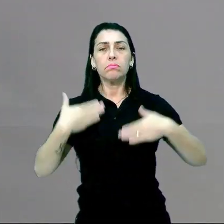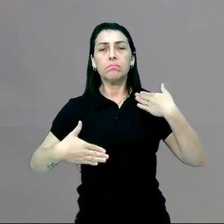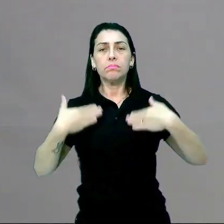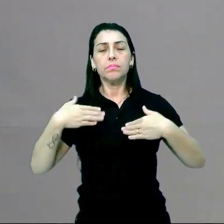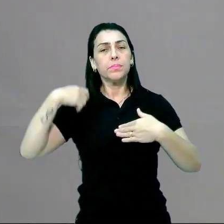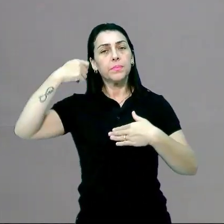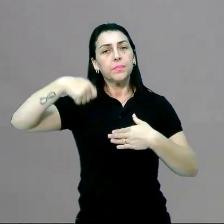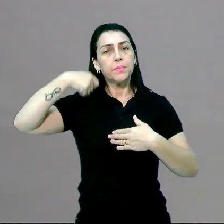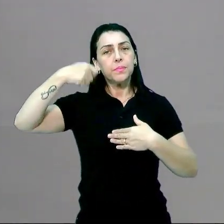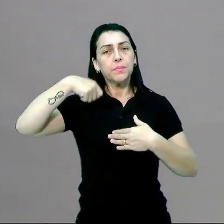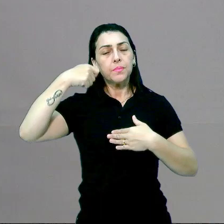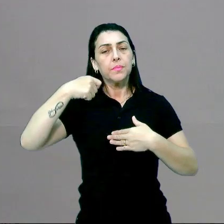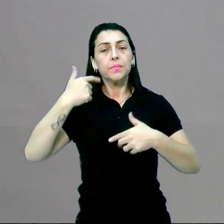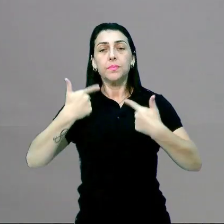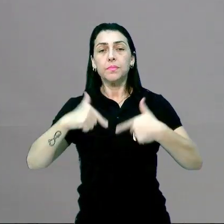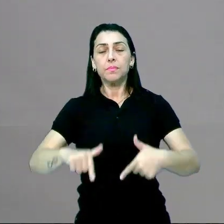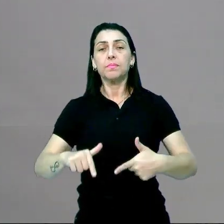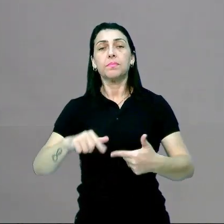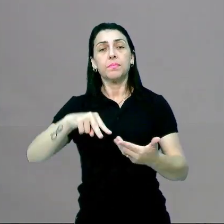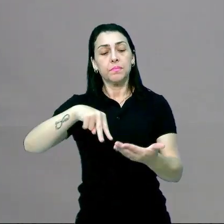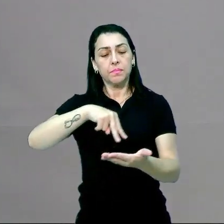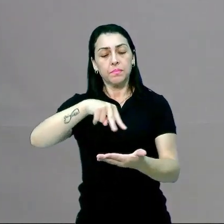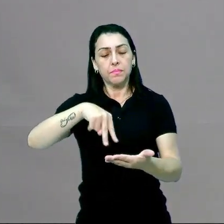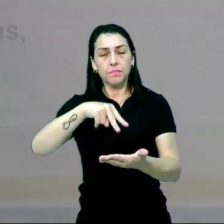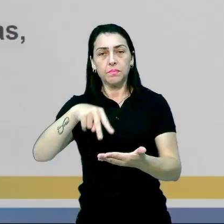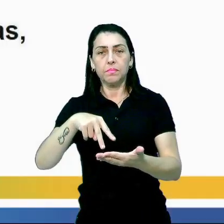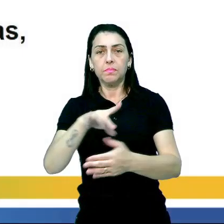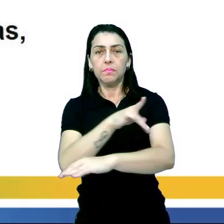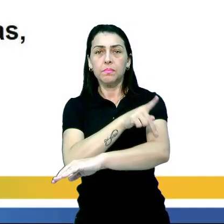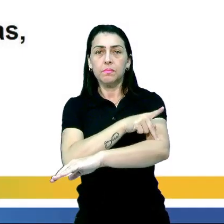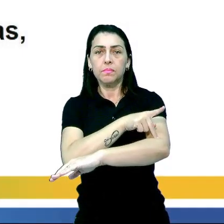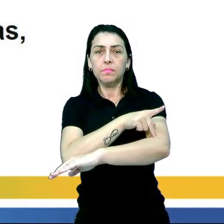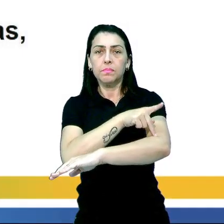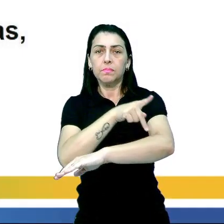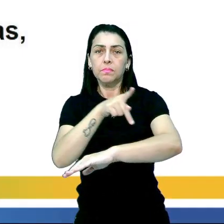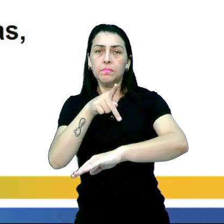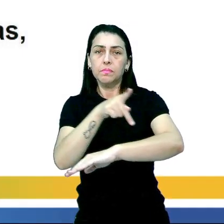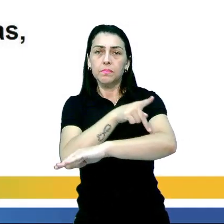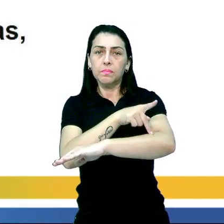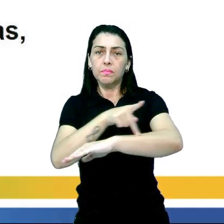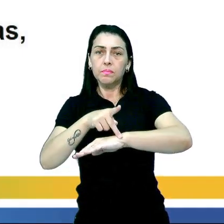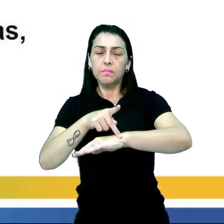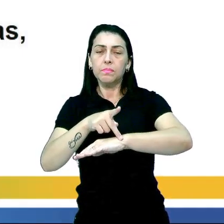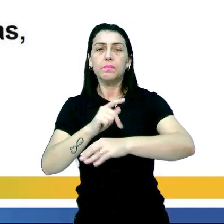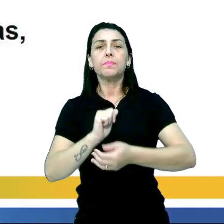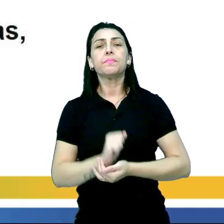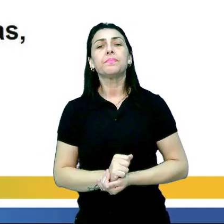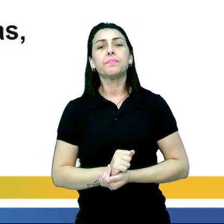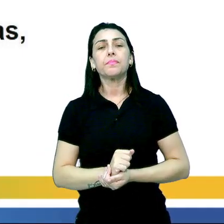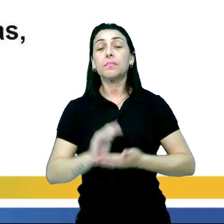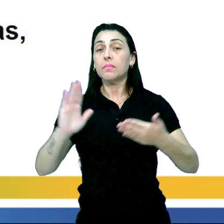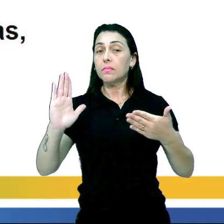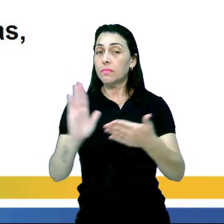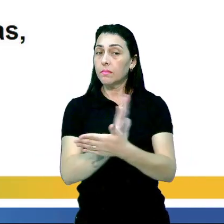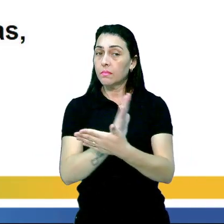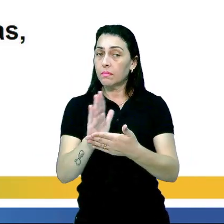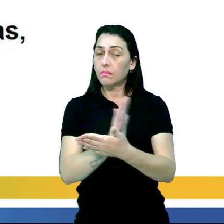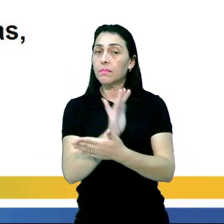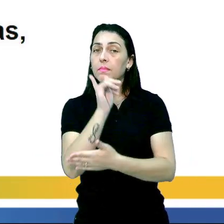dos atores. Era a linguagem não verbal puramente. E aí, mais adiante, ele diz assim,